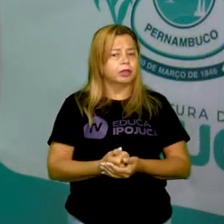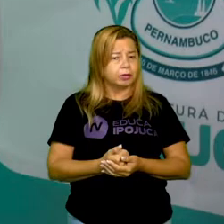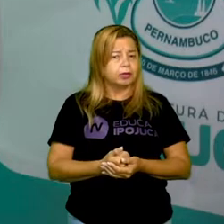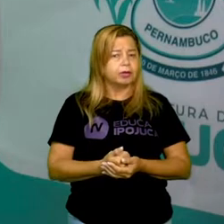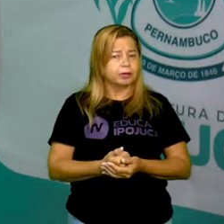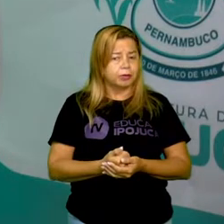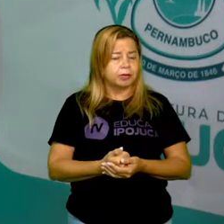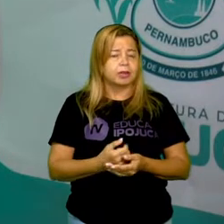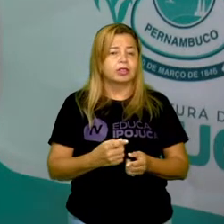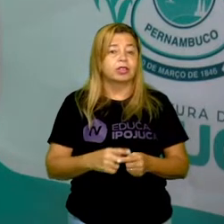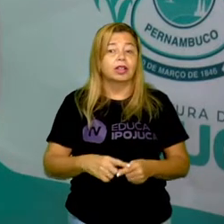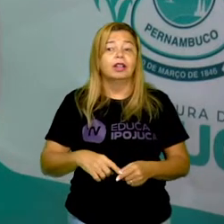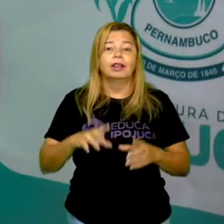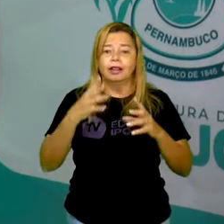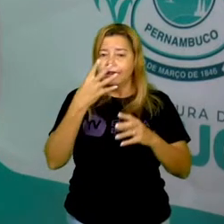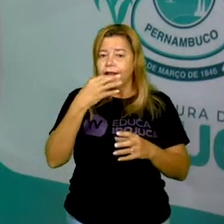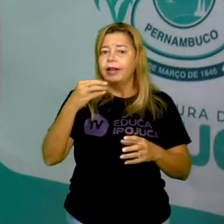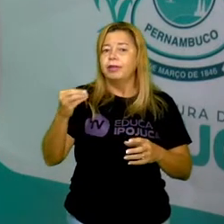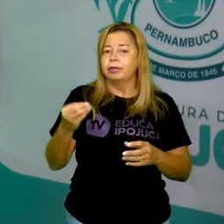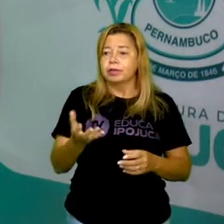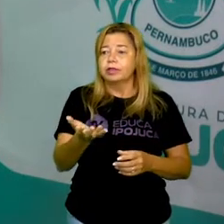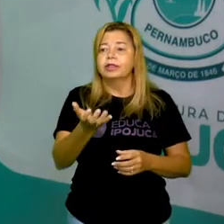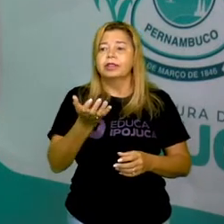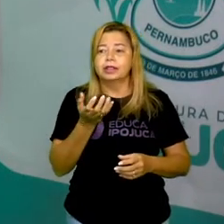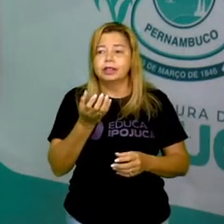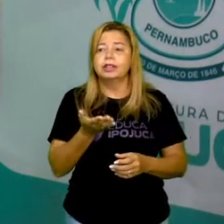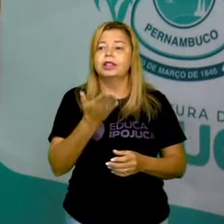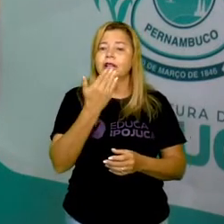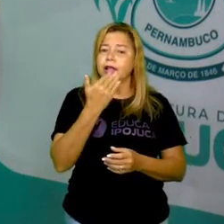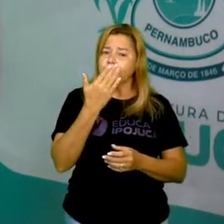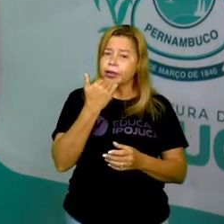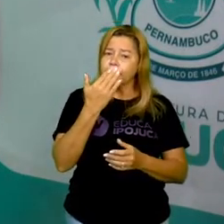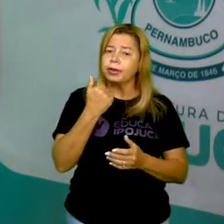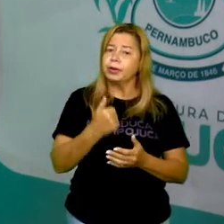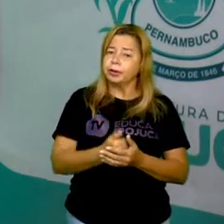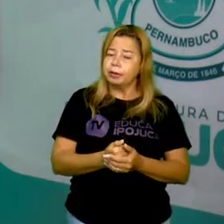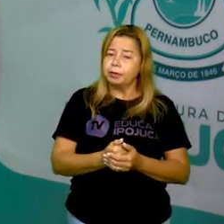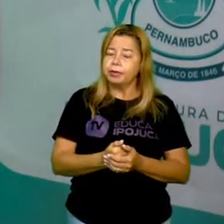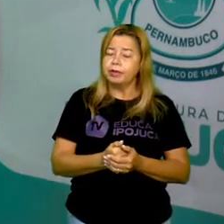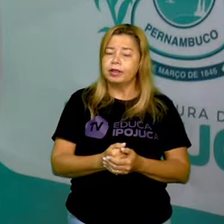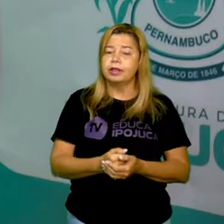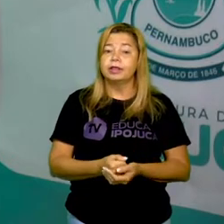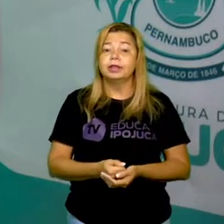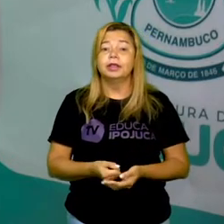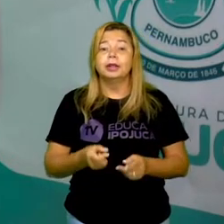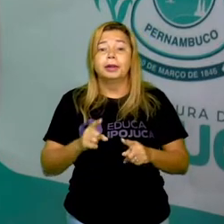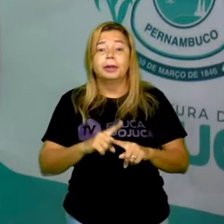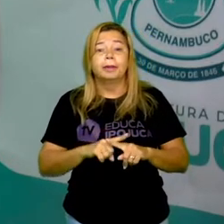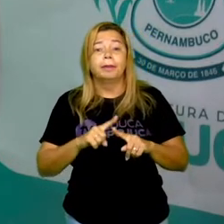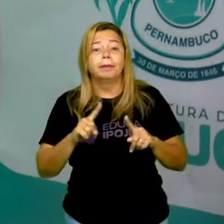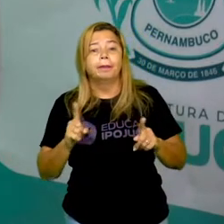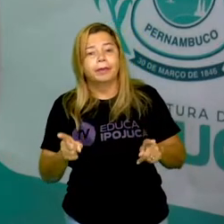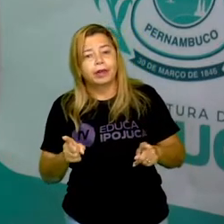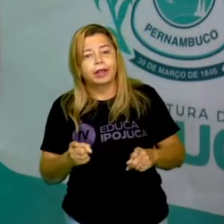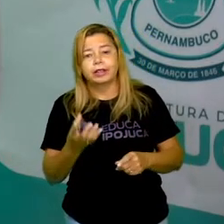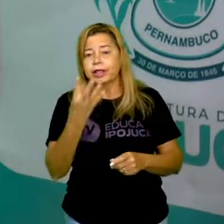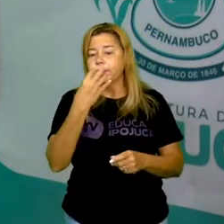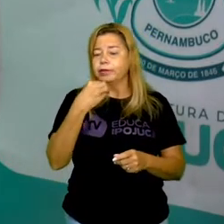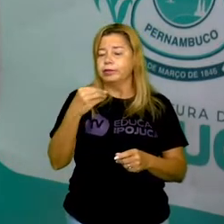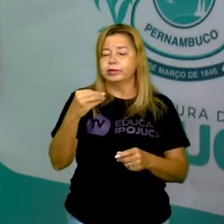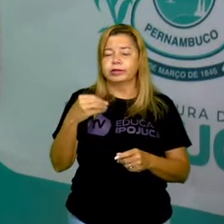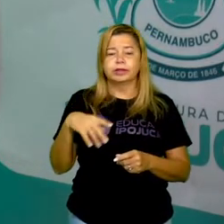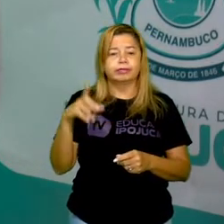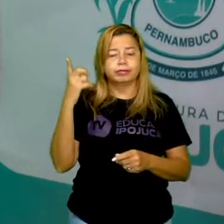não tivesse mais vontade de comer aquelas uvas apetitosas. Muito pelo contrário, é porque era